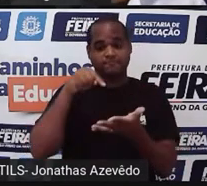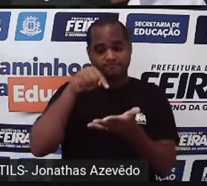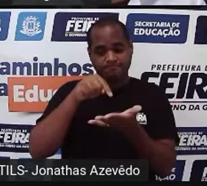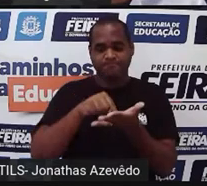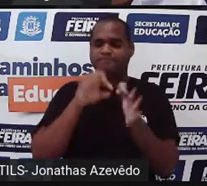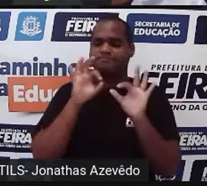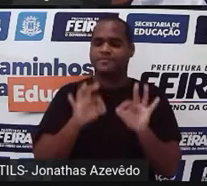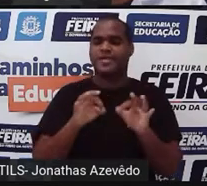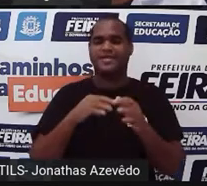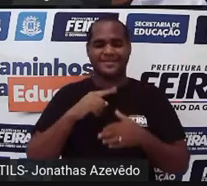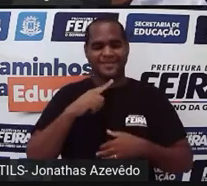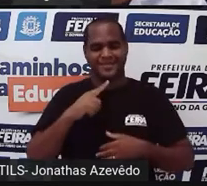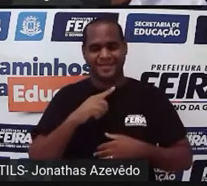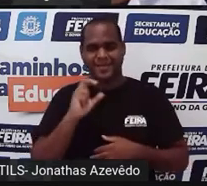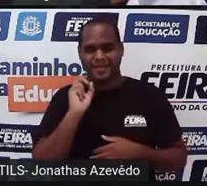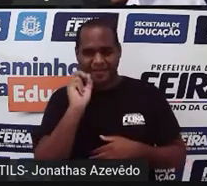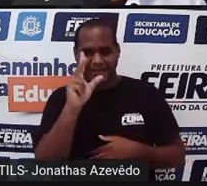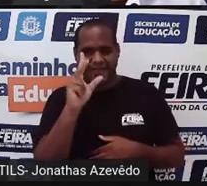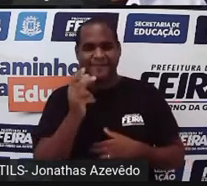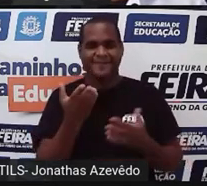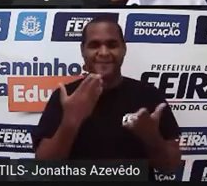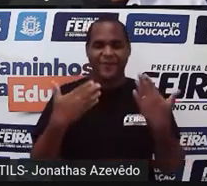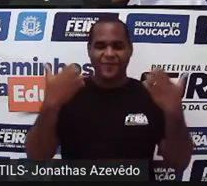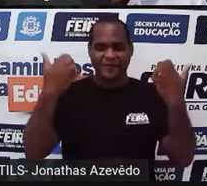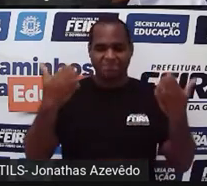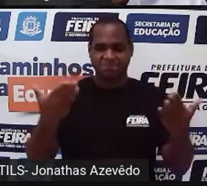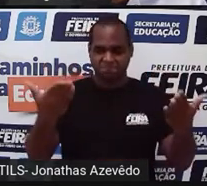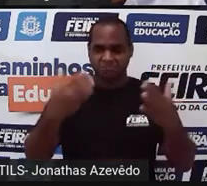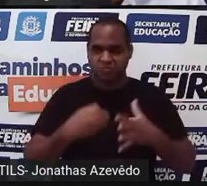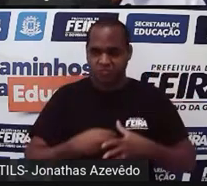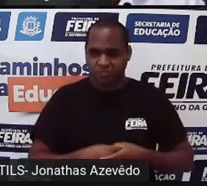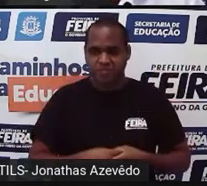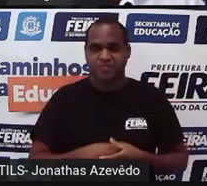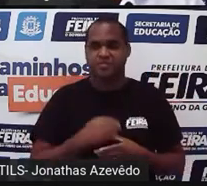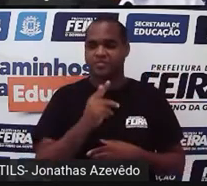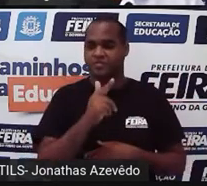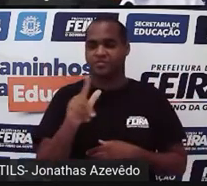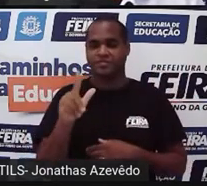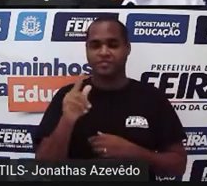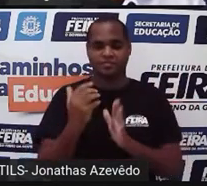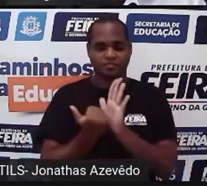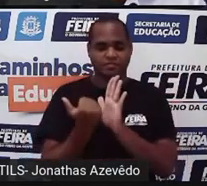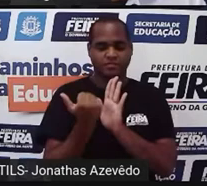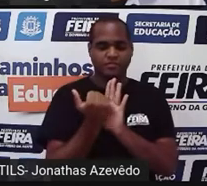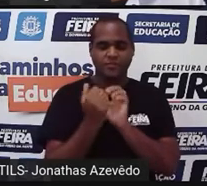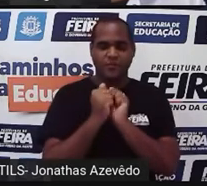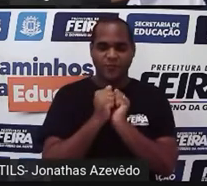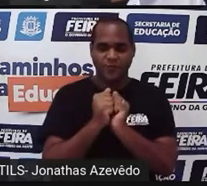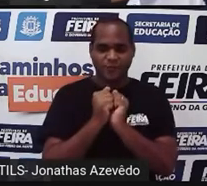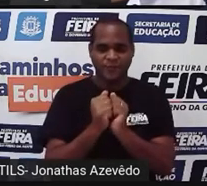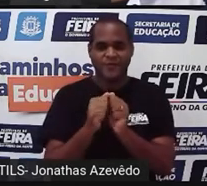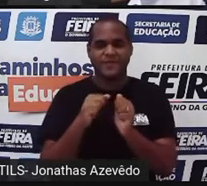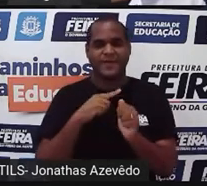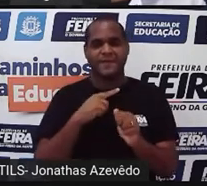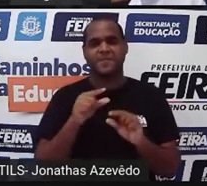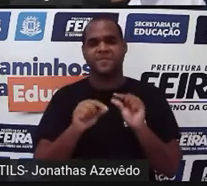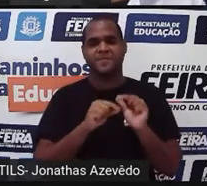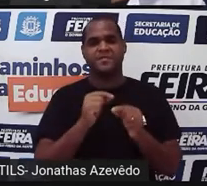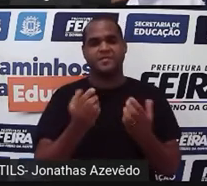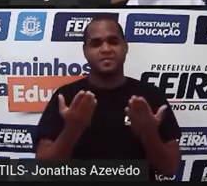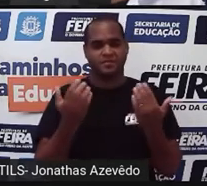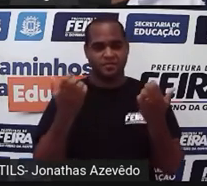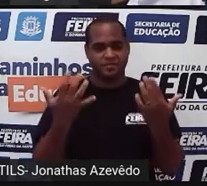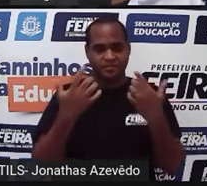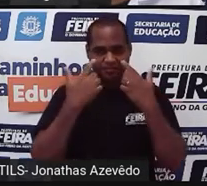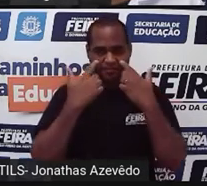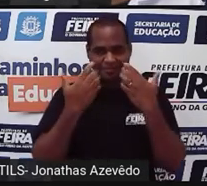prática. Belezinha? Então vamos lá? Mais uma vez, vamos juntos, vem aqui comigo. Olha só. Aí